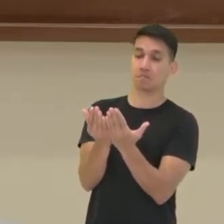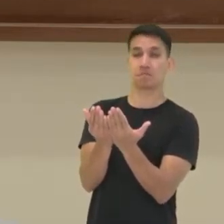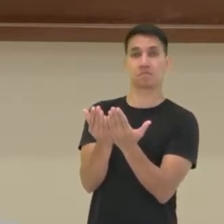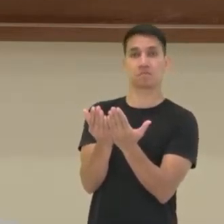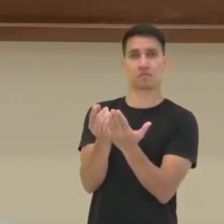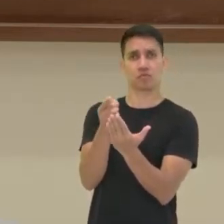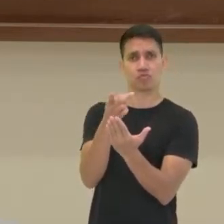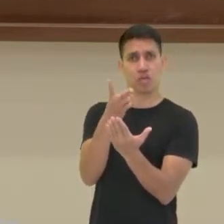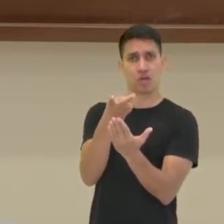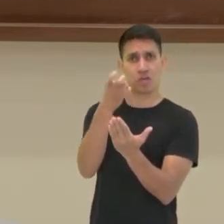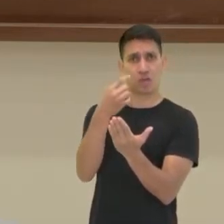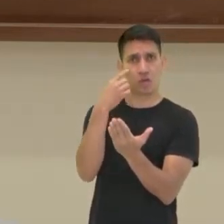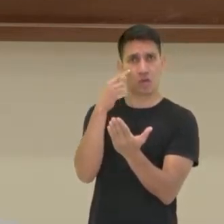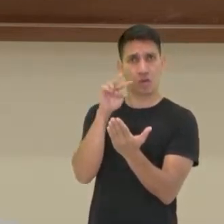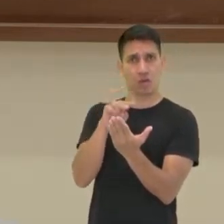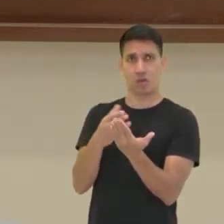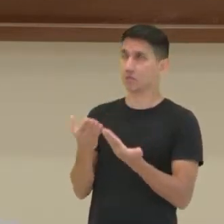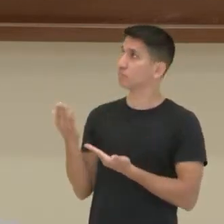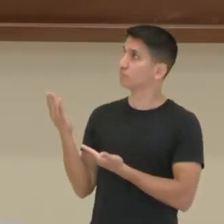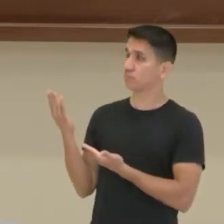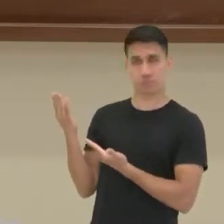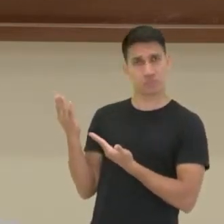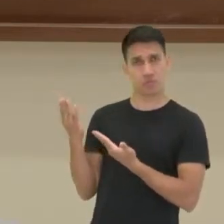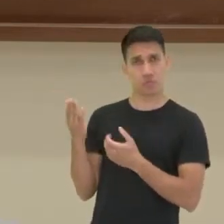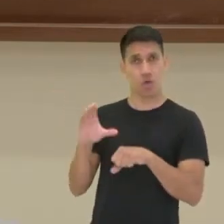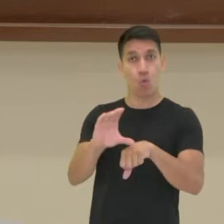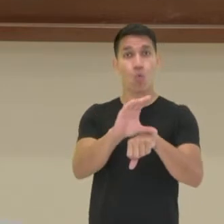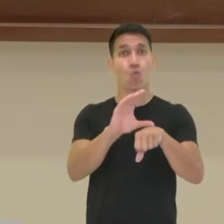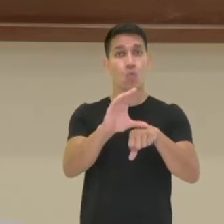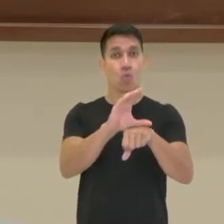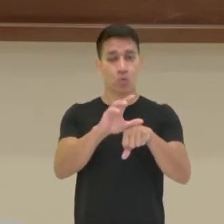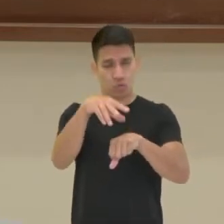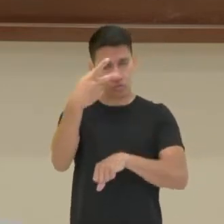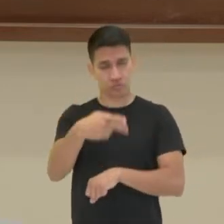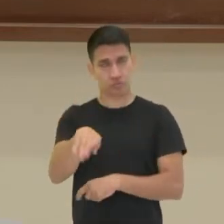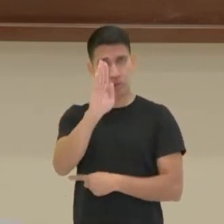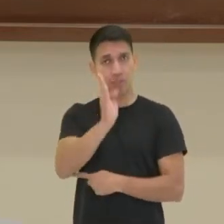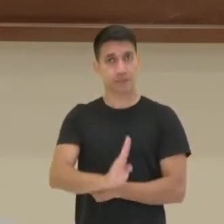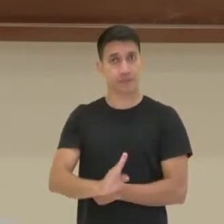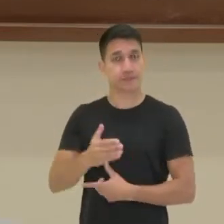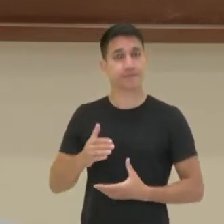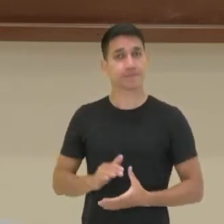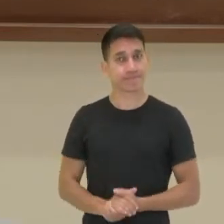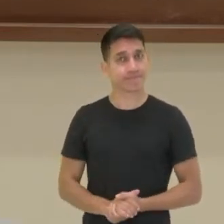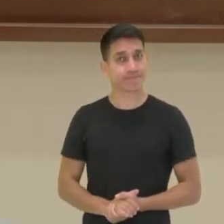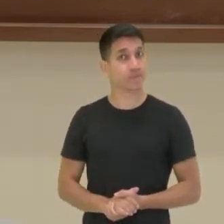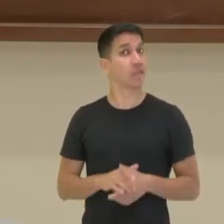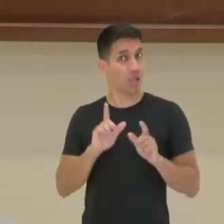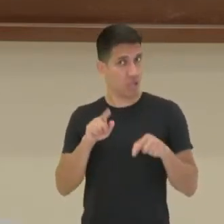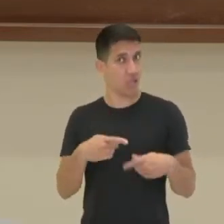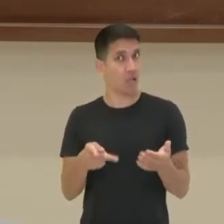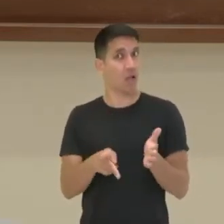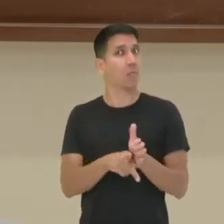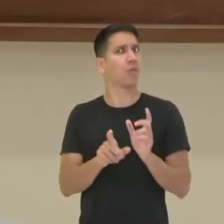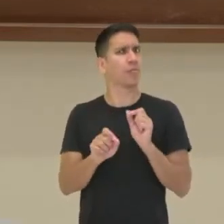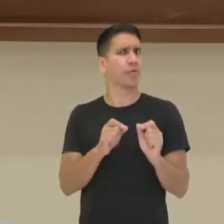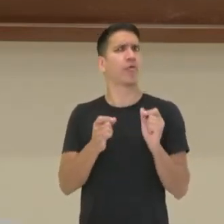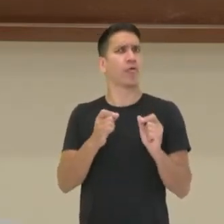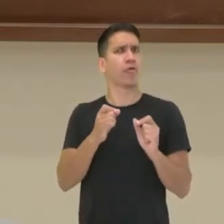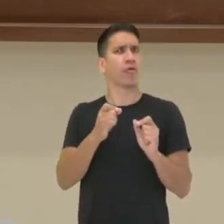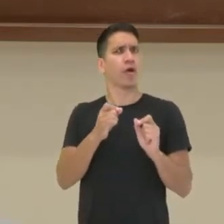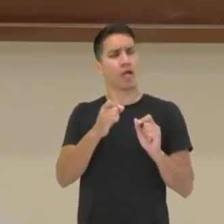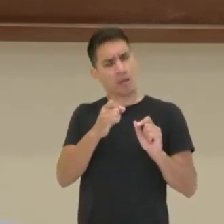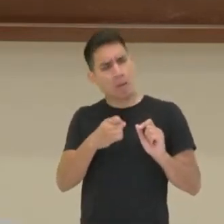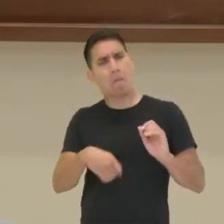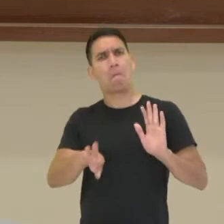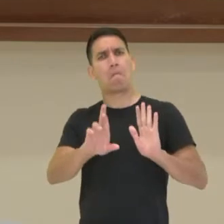Você já ouviu falar da Constituição da República Federativa do Brasil? É a nossa Carta Magna, né? Então